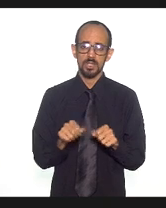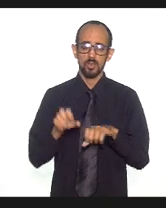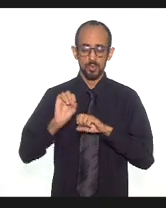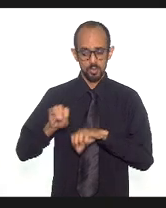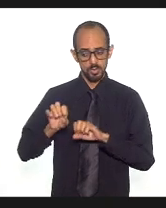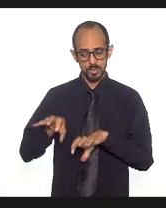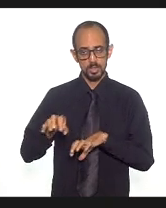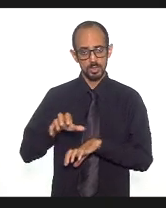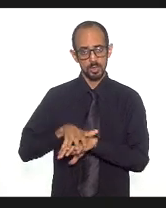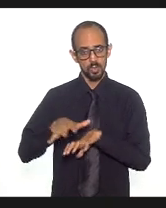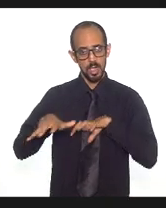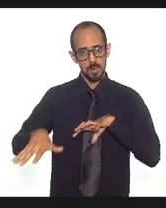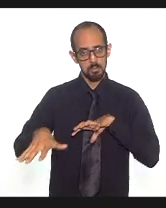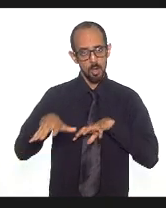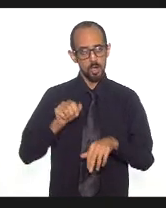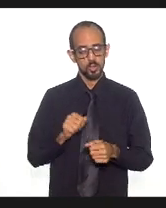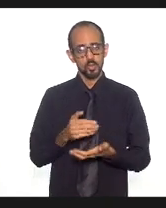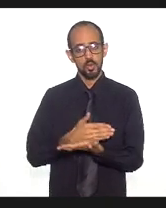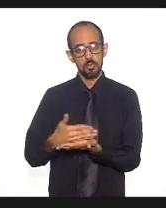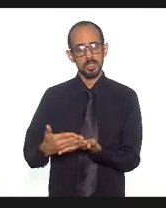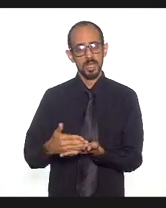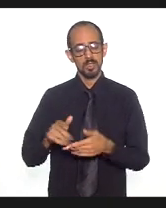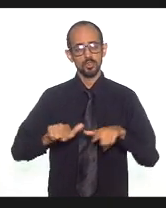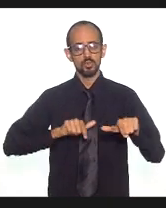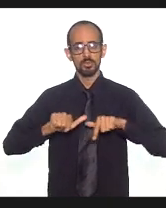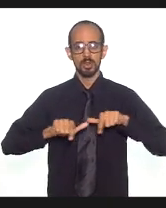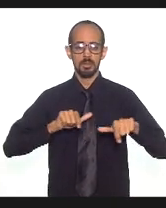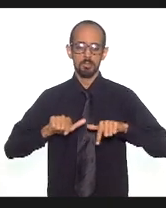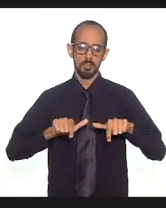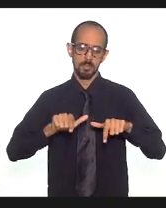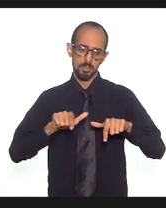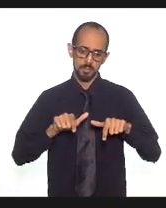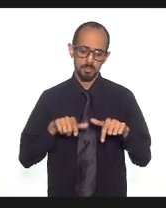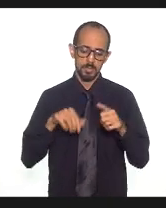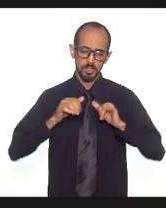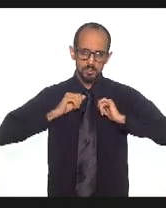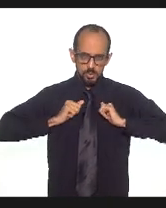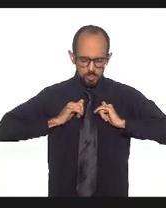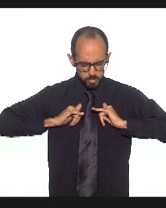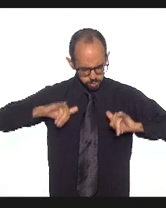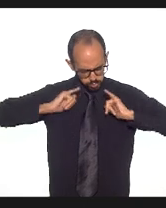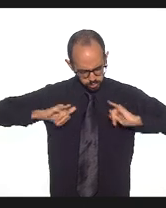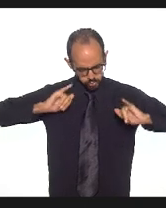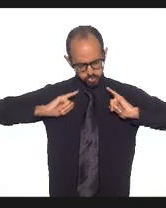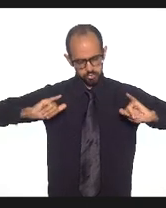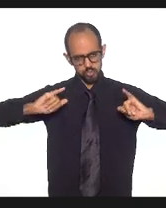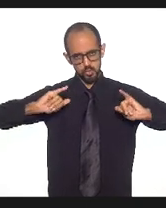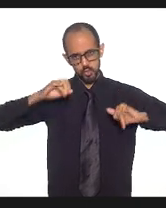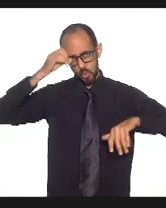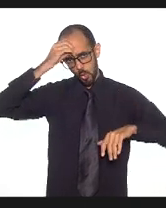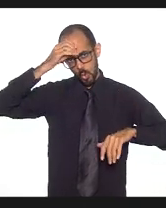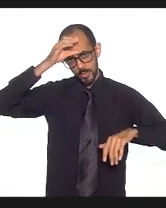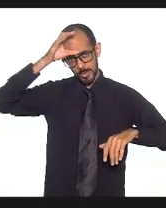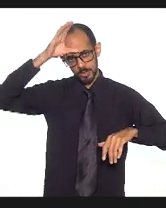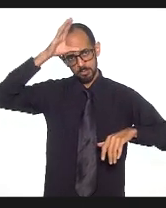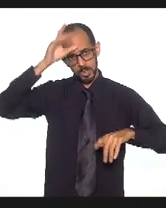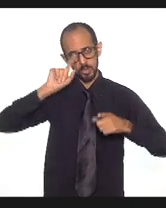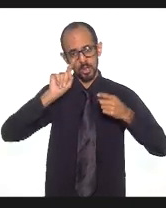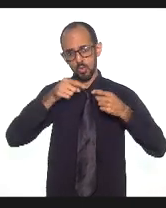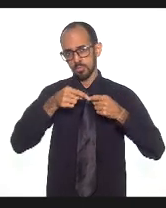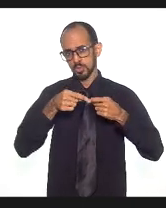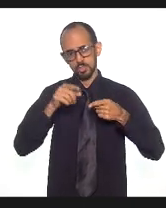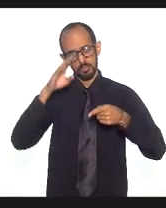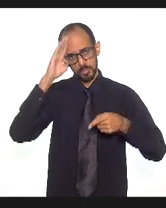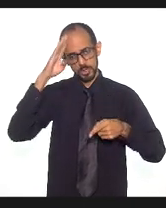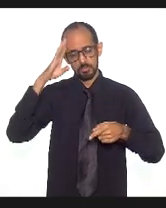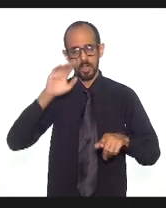pudesse ali iniciar um trabalho de propagação do conhecimento, que era o objetivo principal.